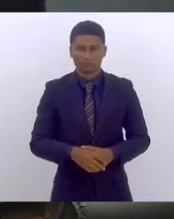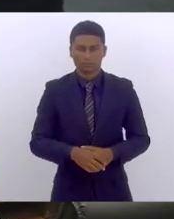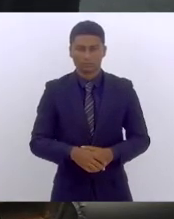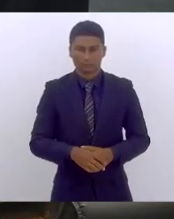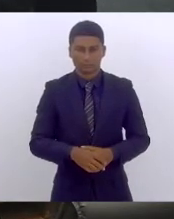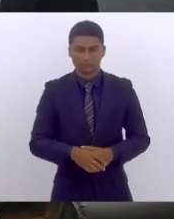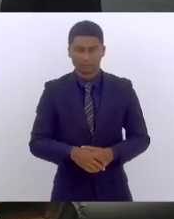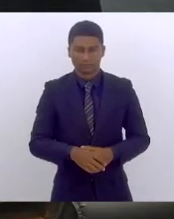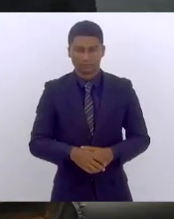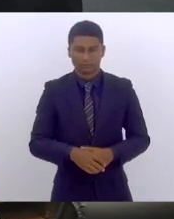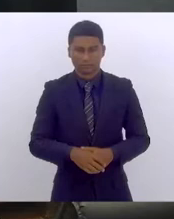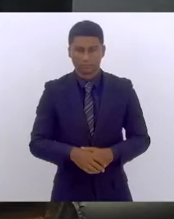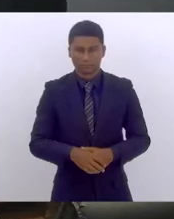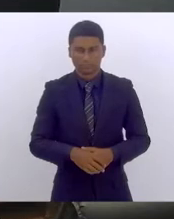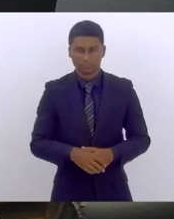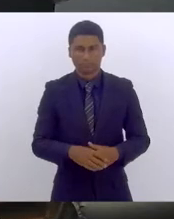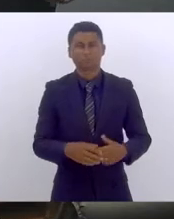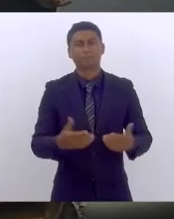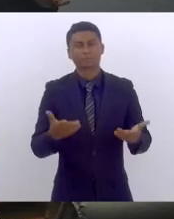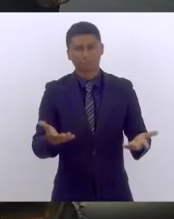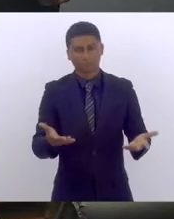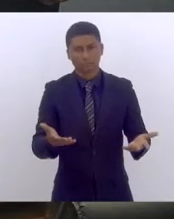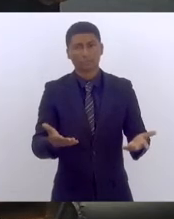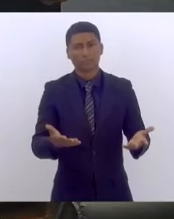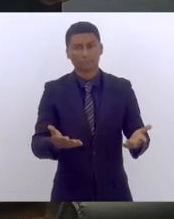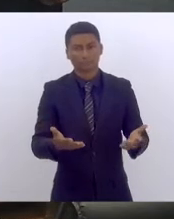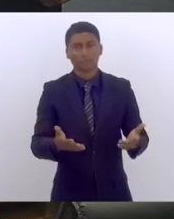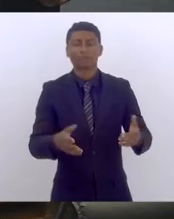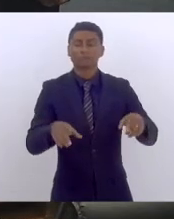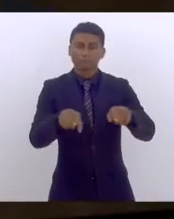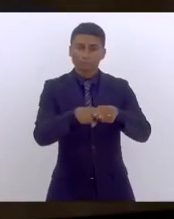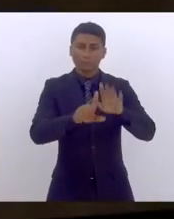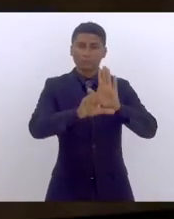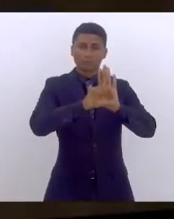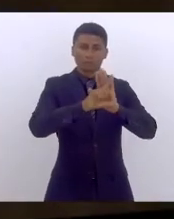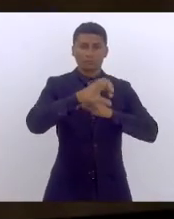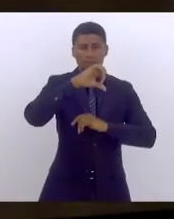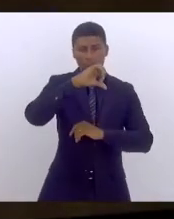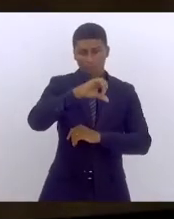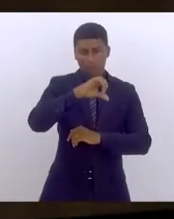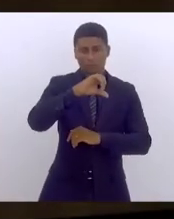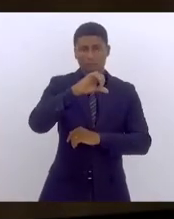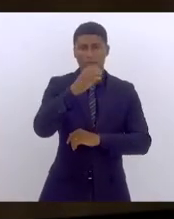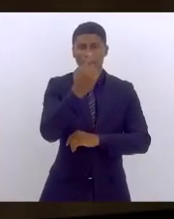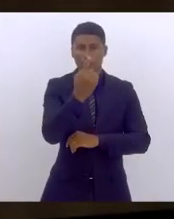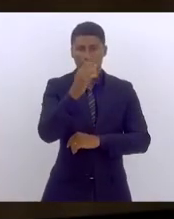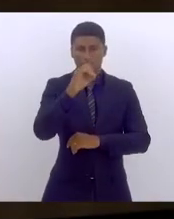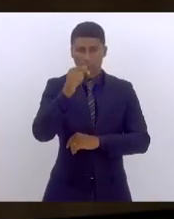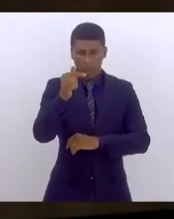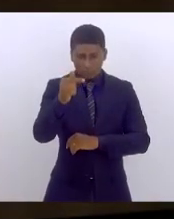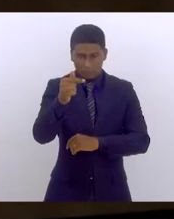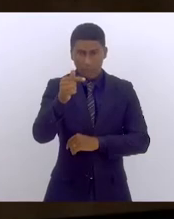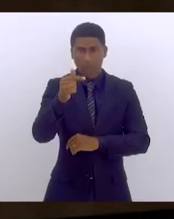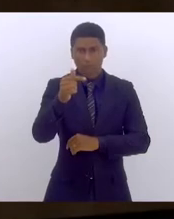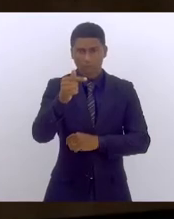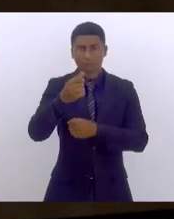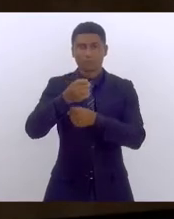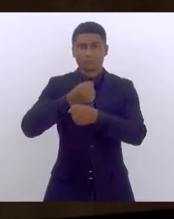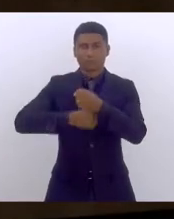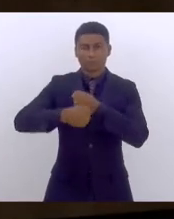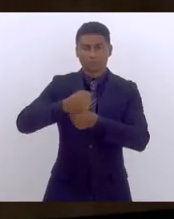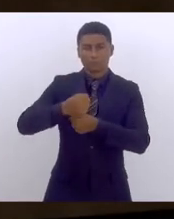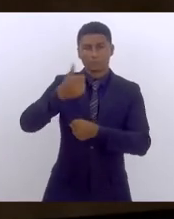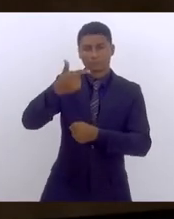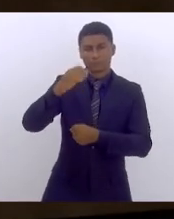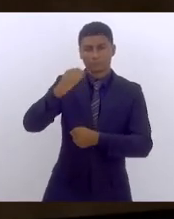Senhora presidente, essa questão é tratada, inclusive, na Lei 9.107 de